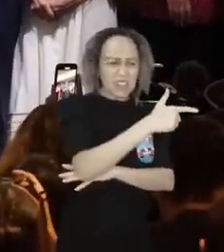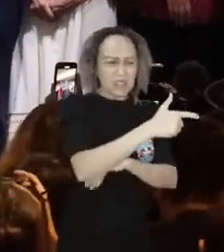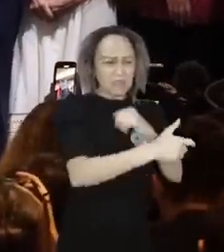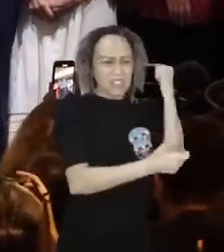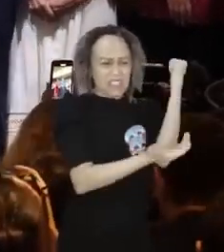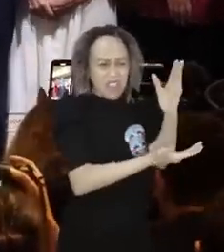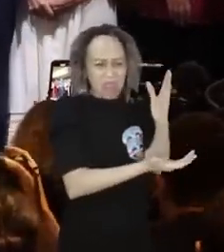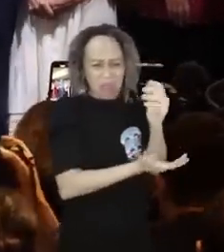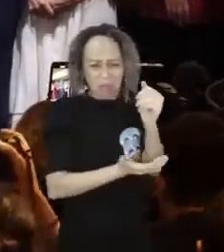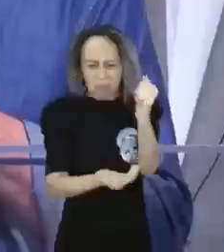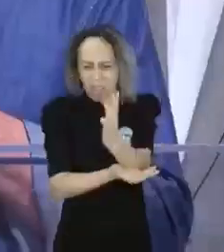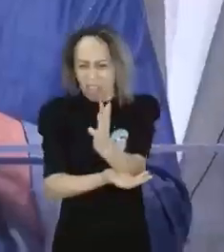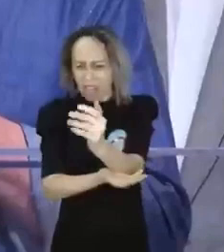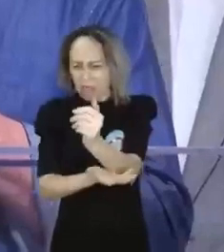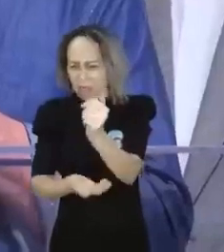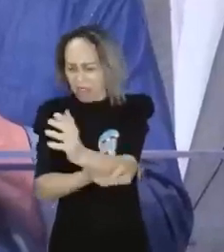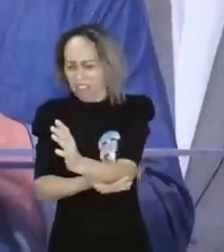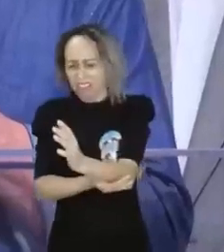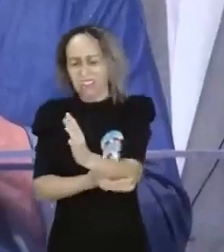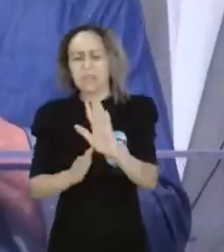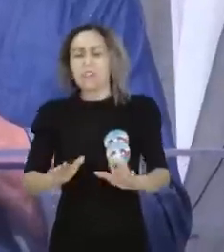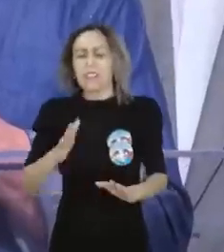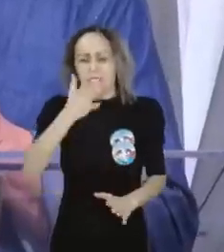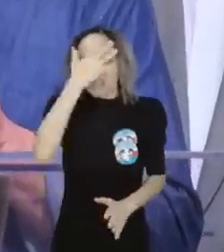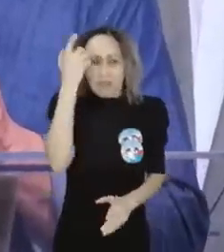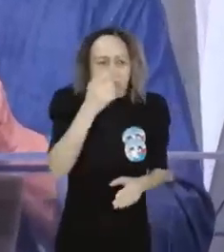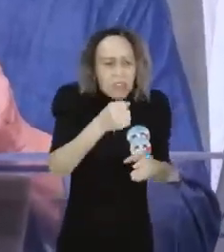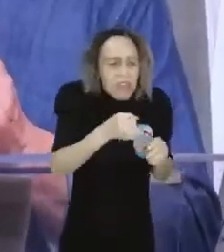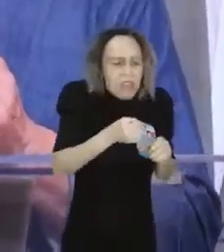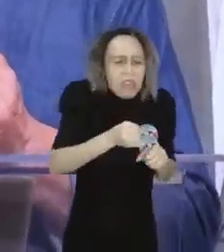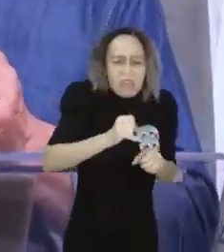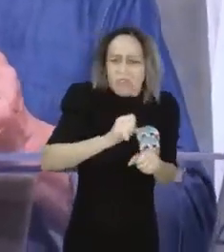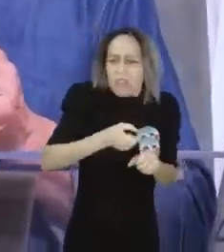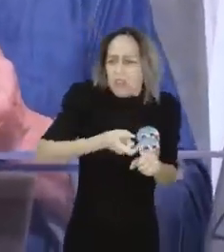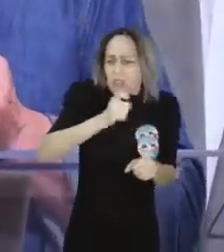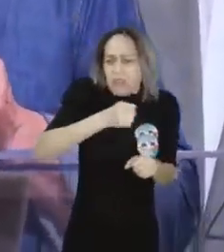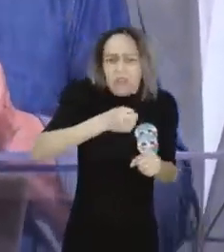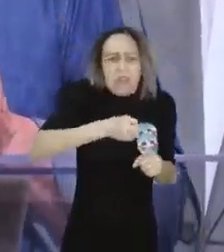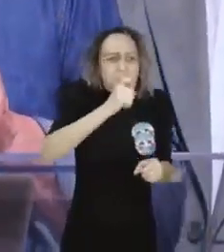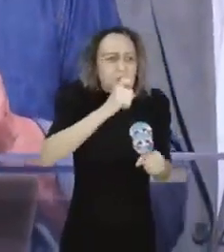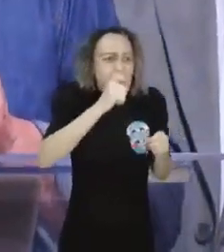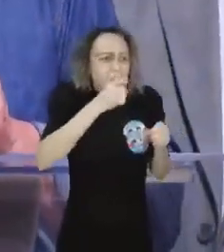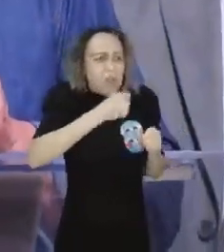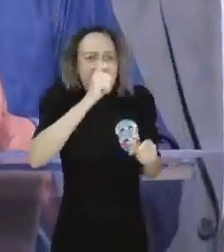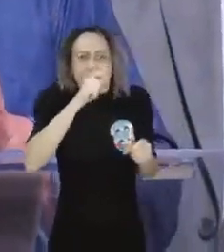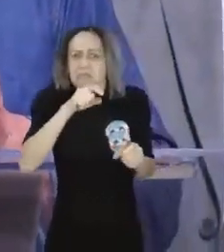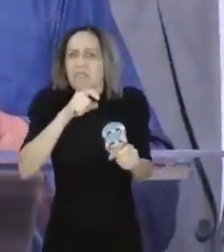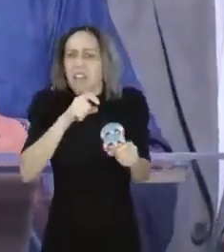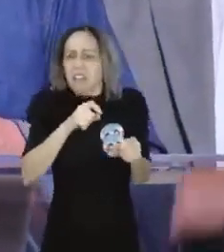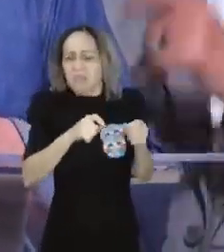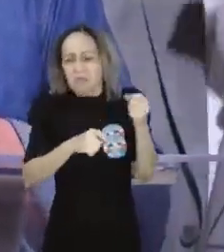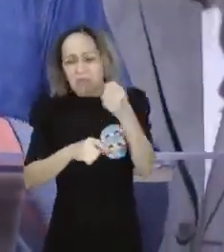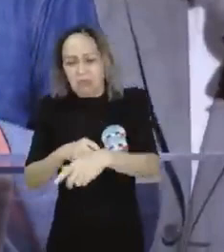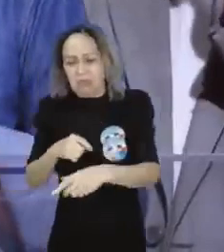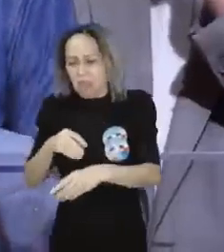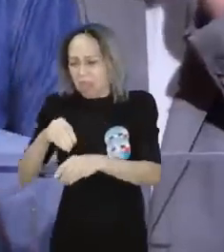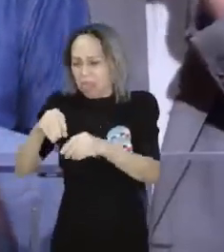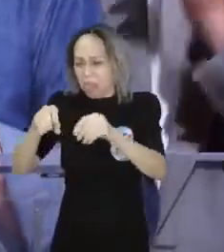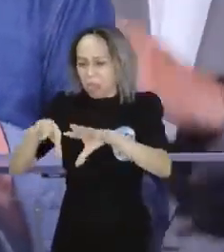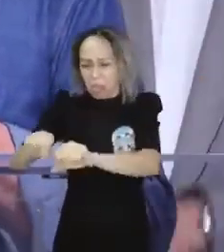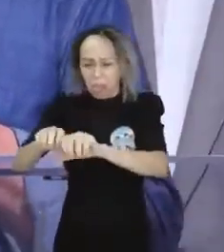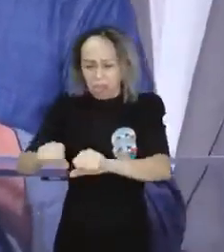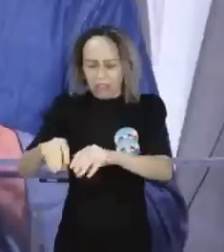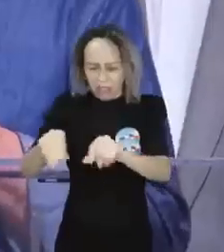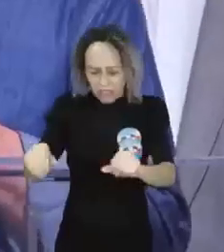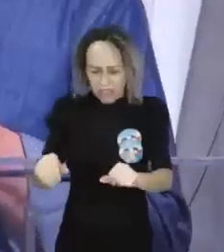lucro fácil às custas da deterioração da vida na Terra. Um rio de águas límpidas vale muito mais